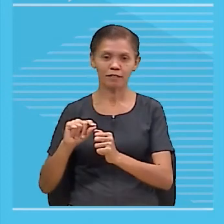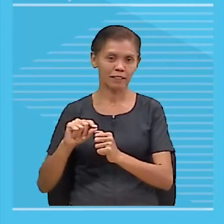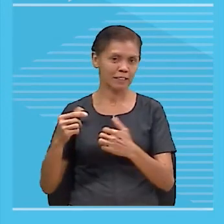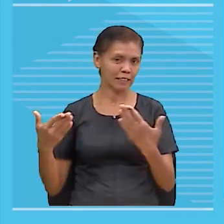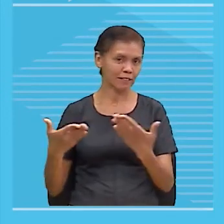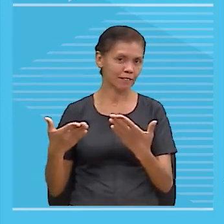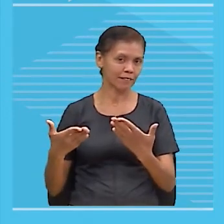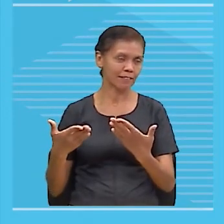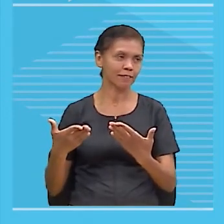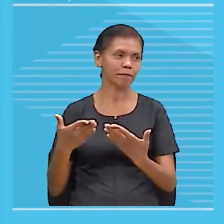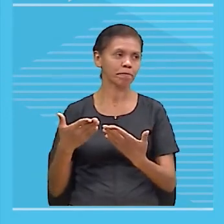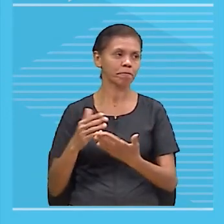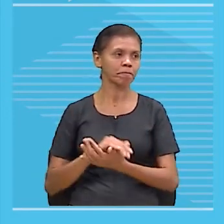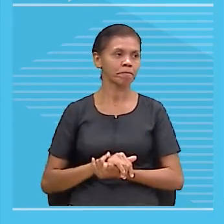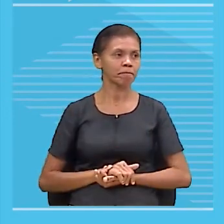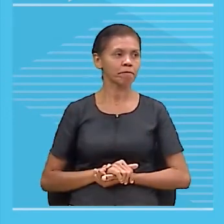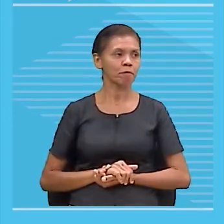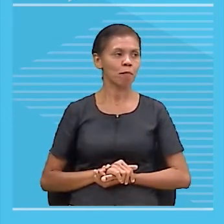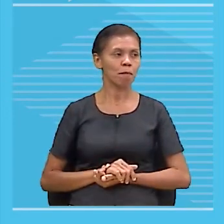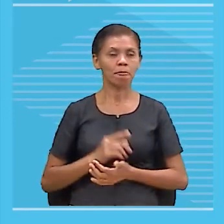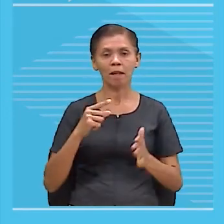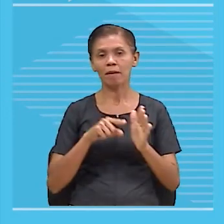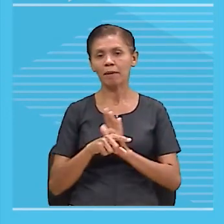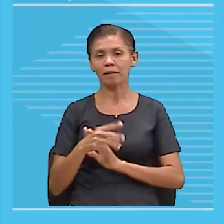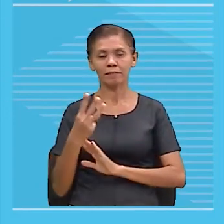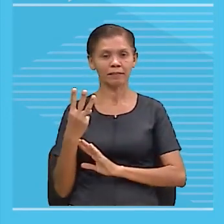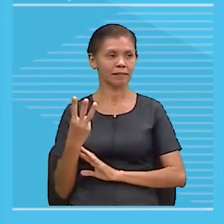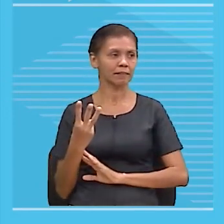nossa solução. E aí a gente vai para a terceira questão.